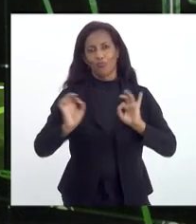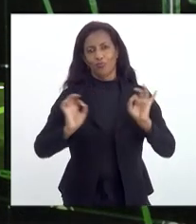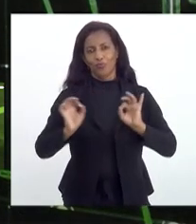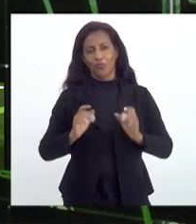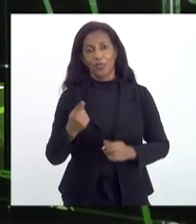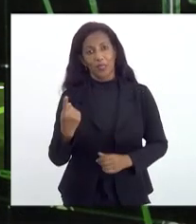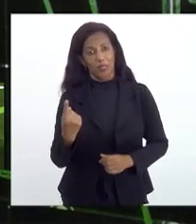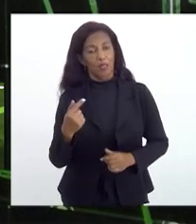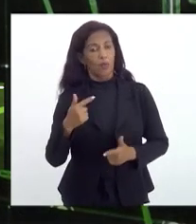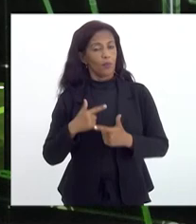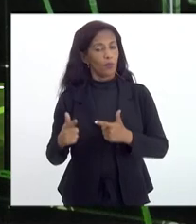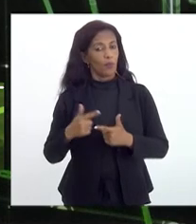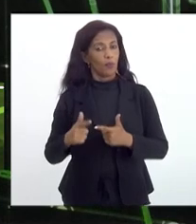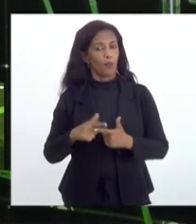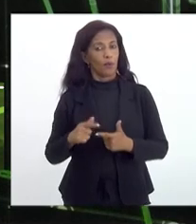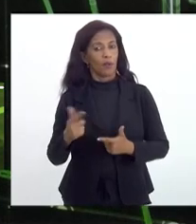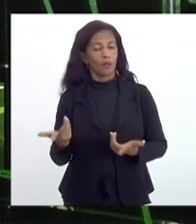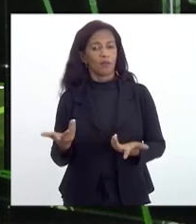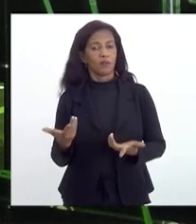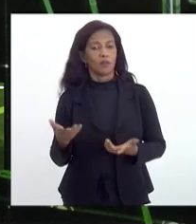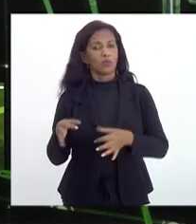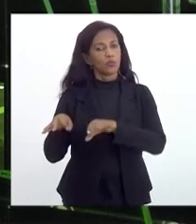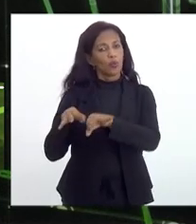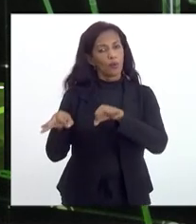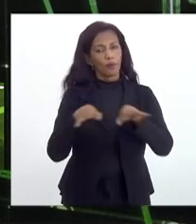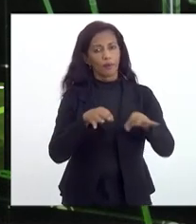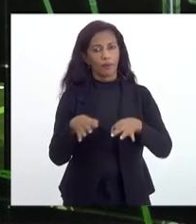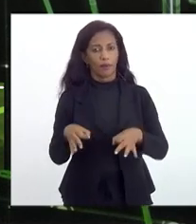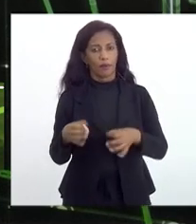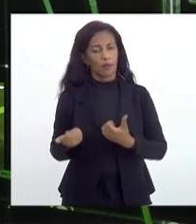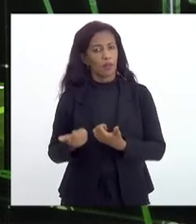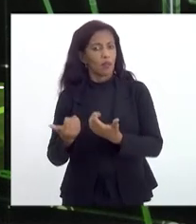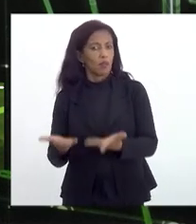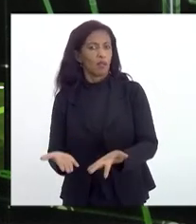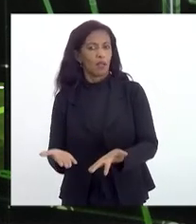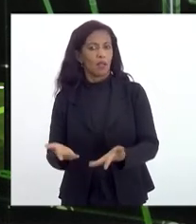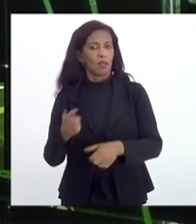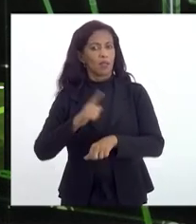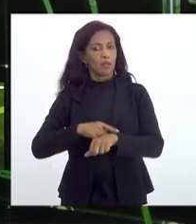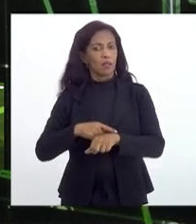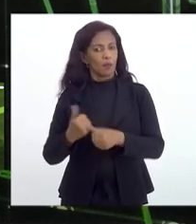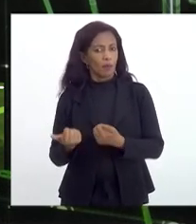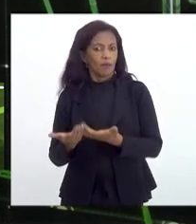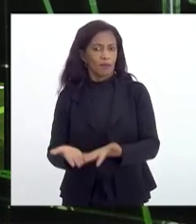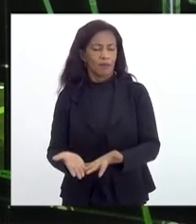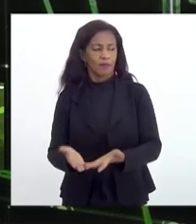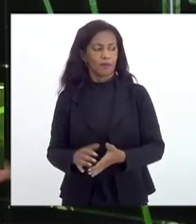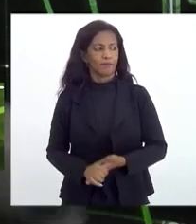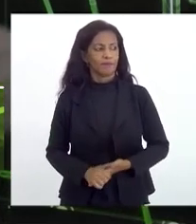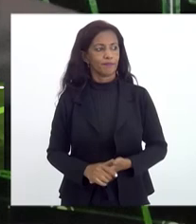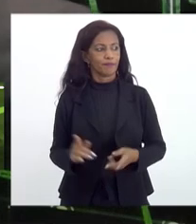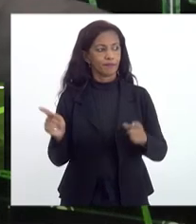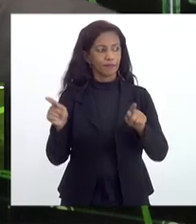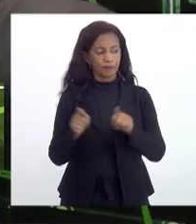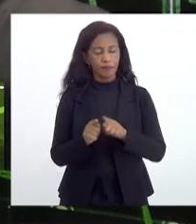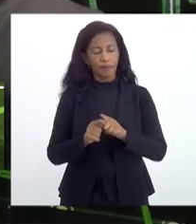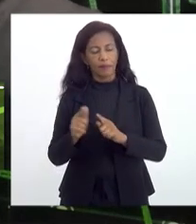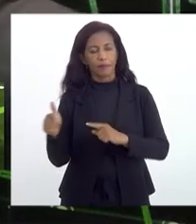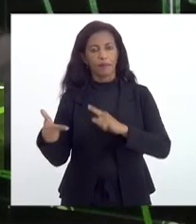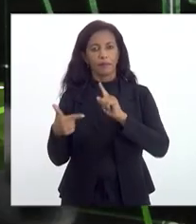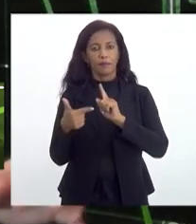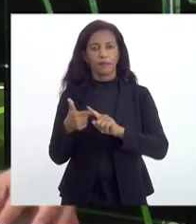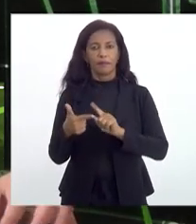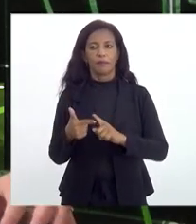Esse é um problema do ponto de vista de organização e entrega e prazo para entrega. A outra coisa, só para esclarecer,